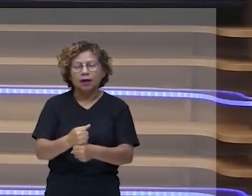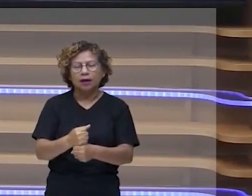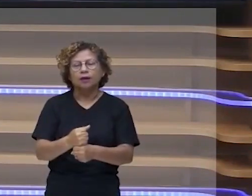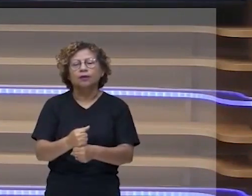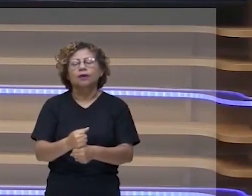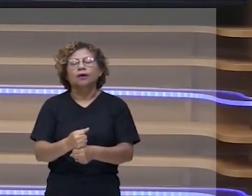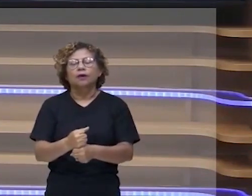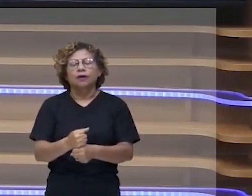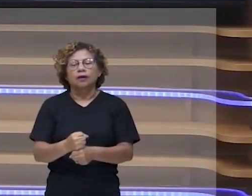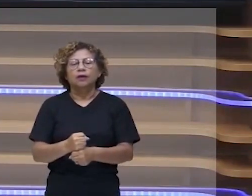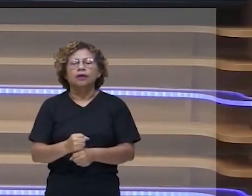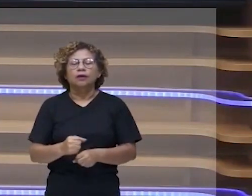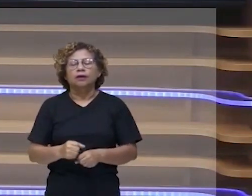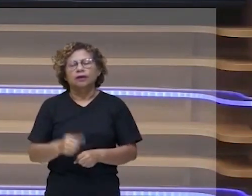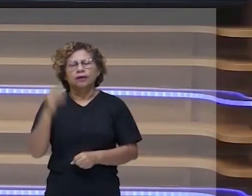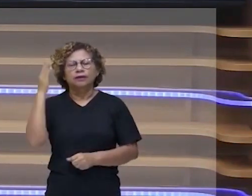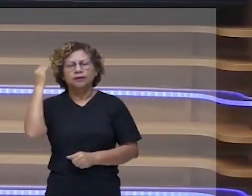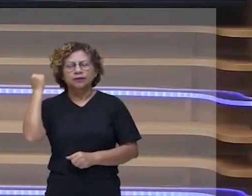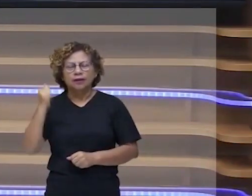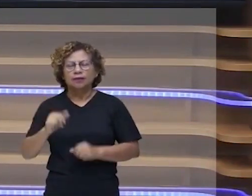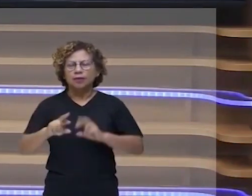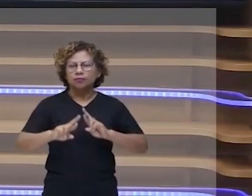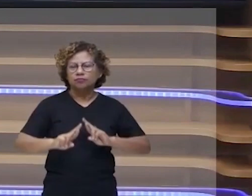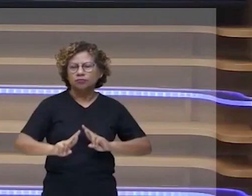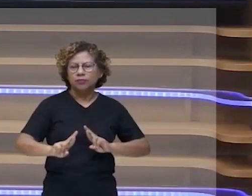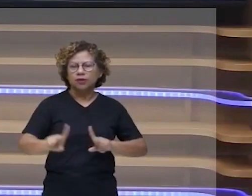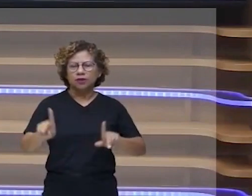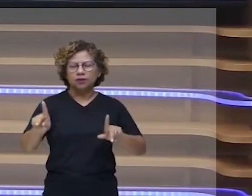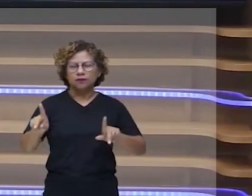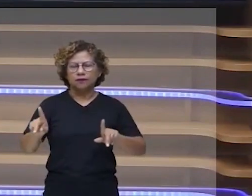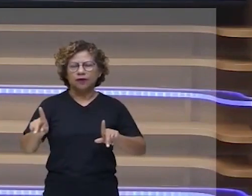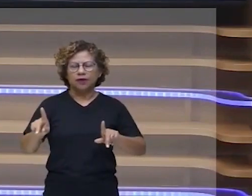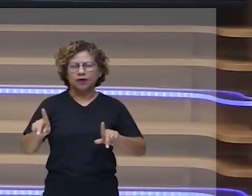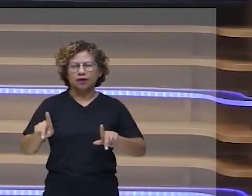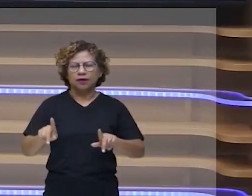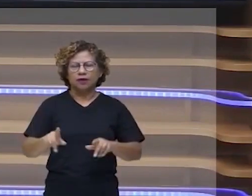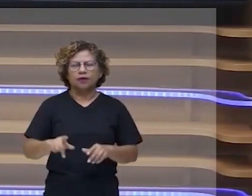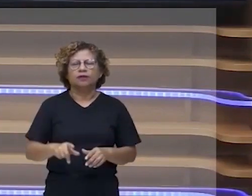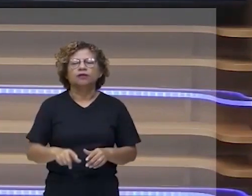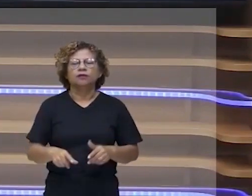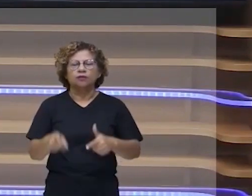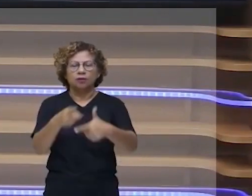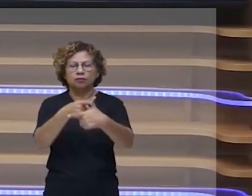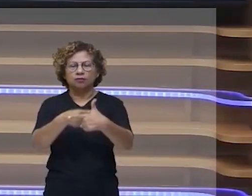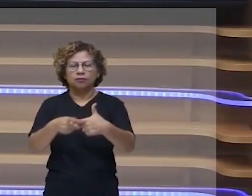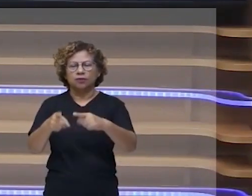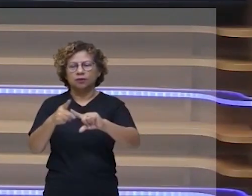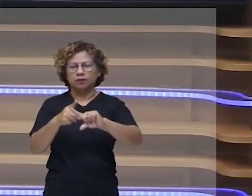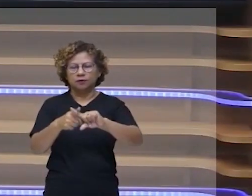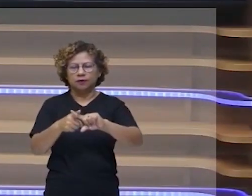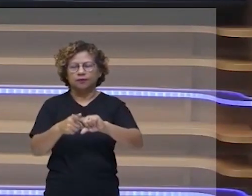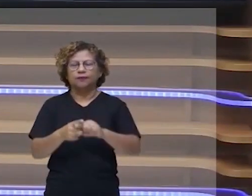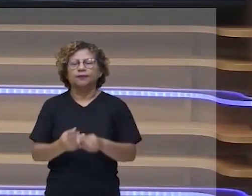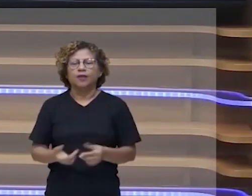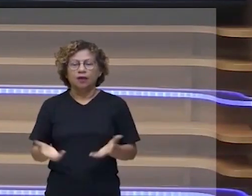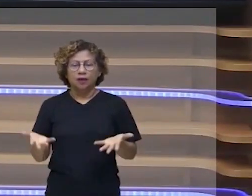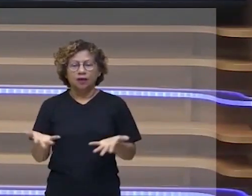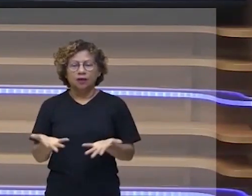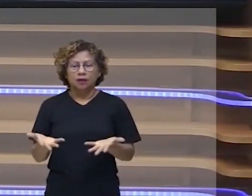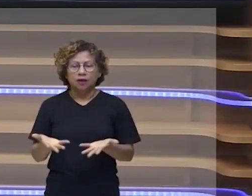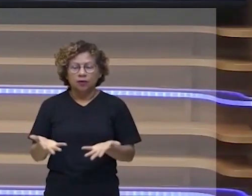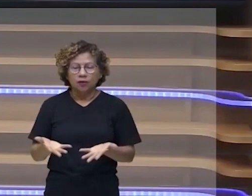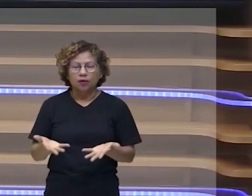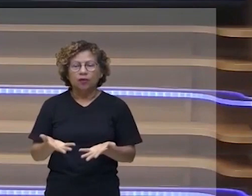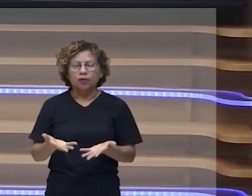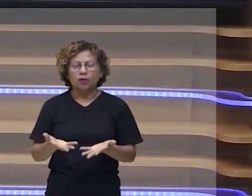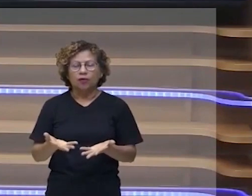jeito diferente de calcular as novas operações envolvendo, então, a multiplicação e a divisão. Nesse momento da aula, a gente vai trazer um pouco sobre